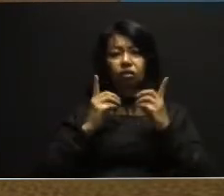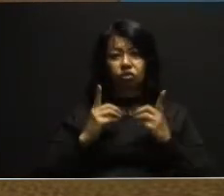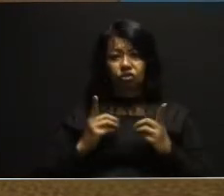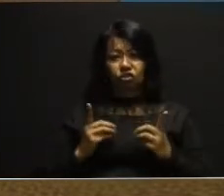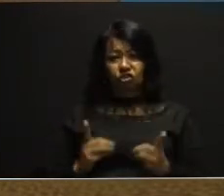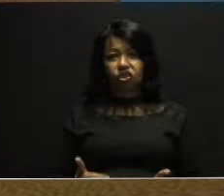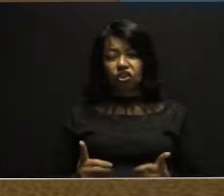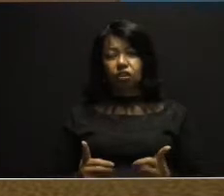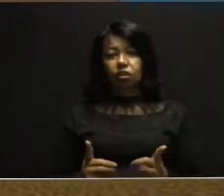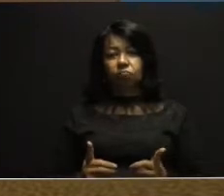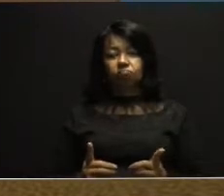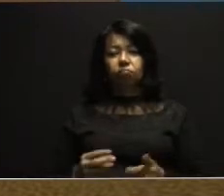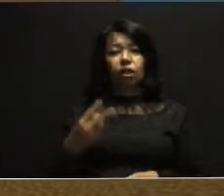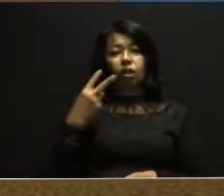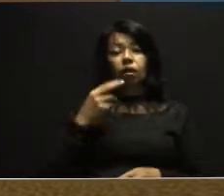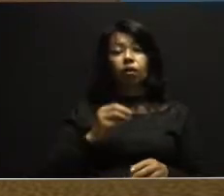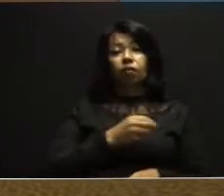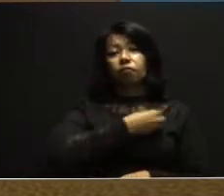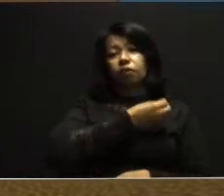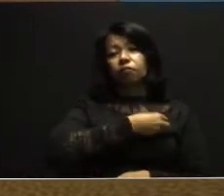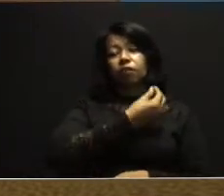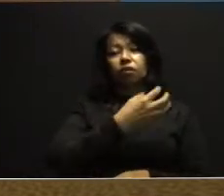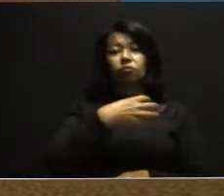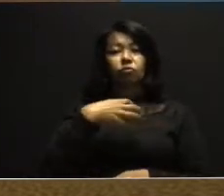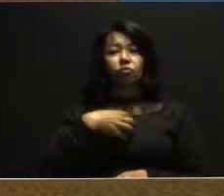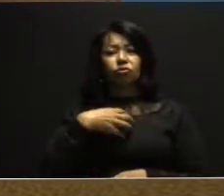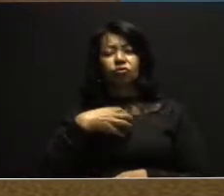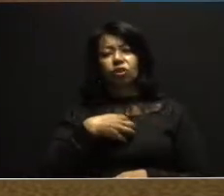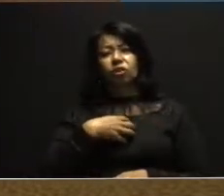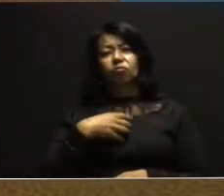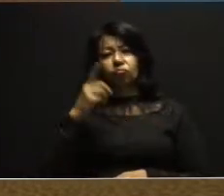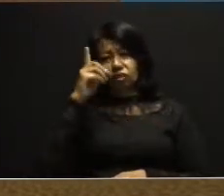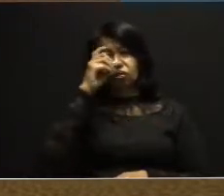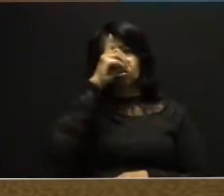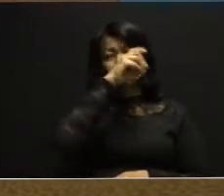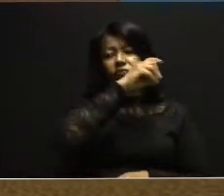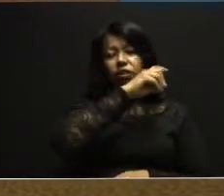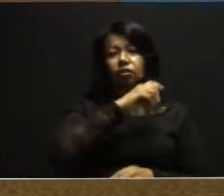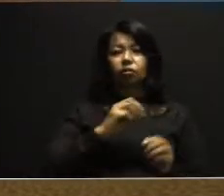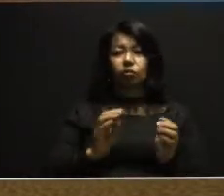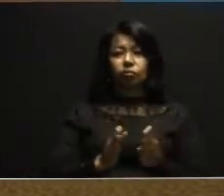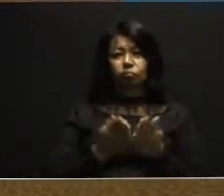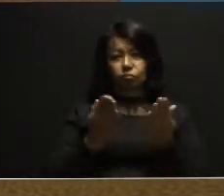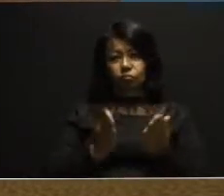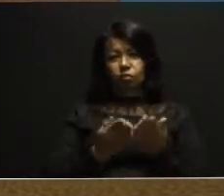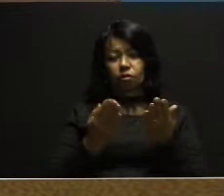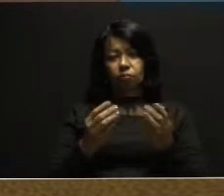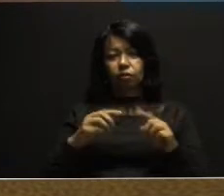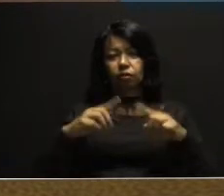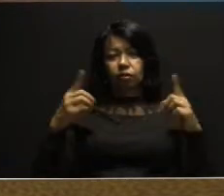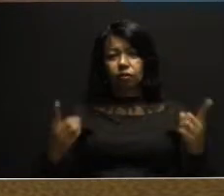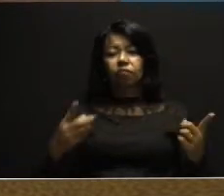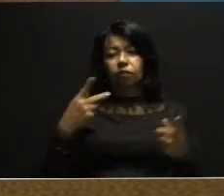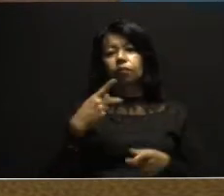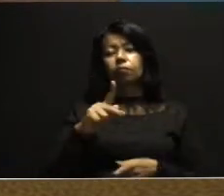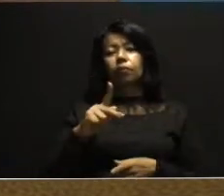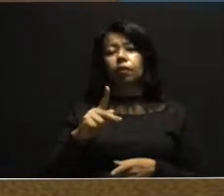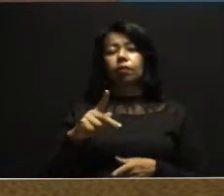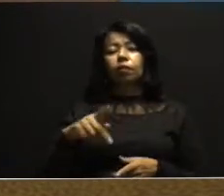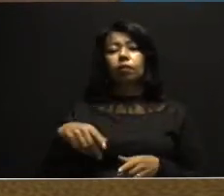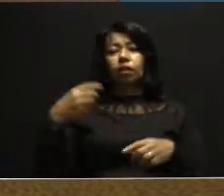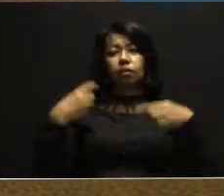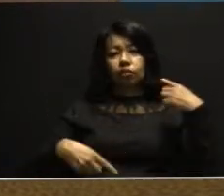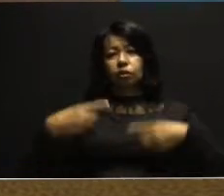né? Viver em condições precárias, isso interfere muito. Isso é um grande desafio para as políticas públicas, para o nosso compromisso,